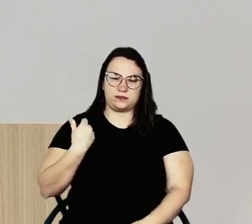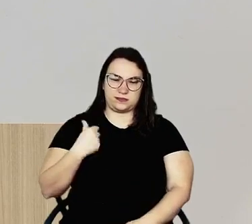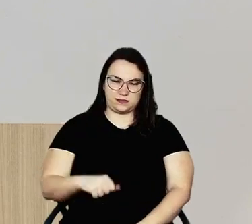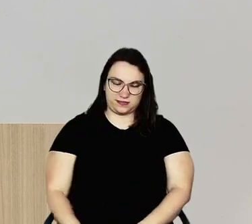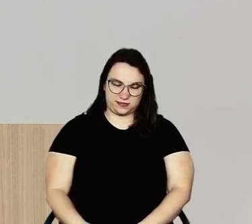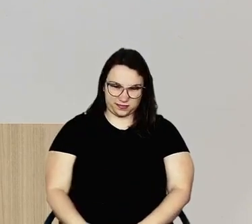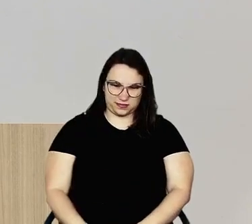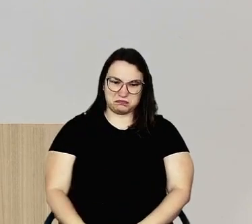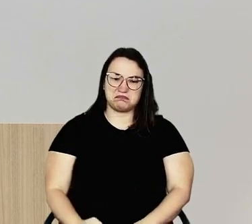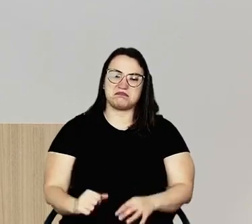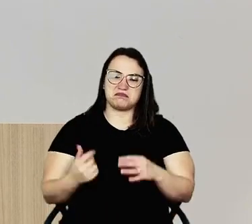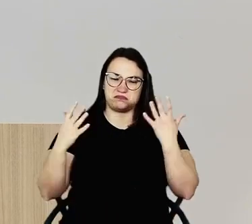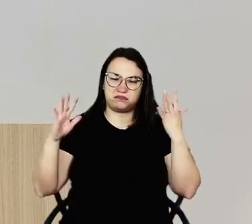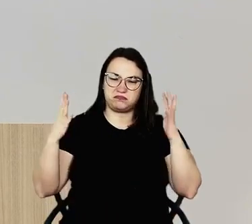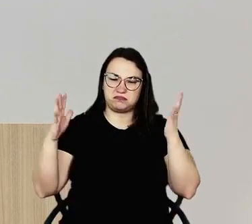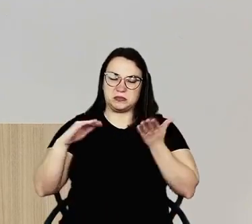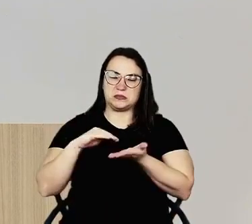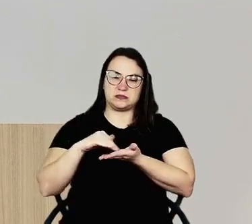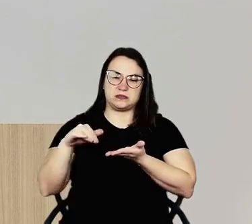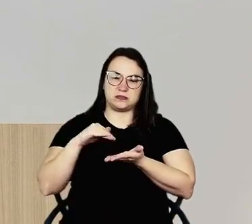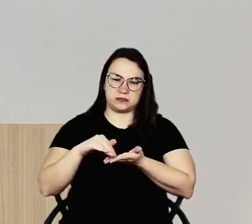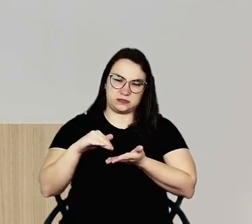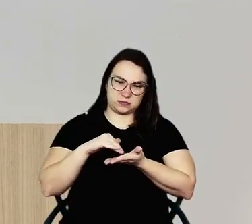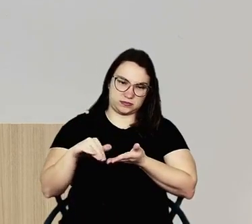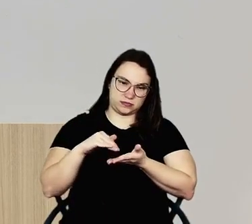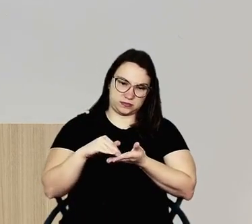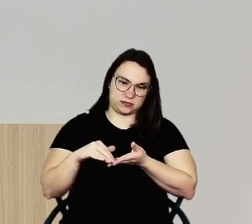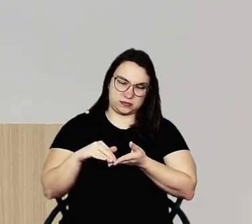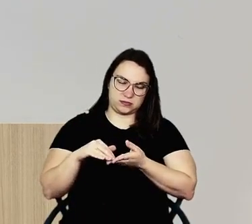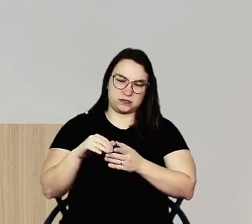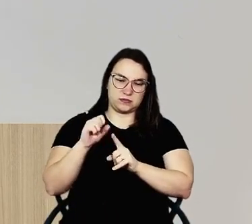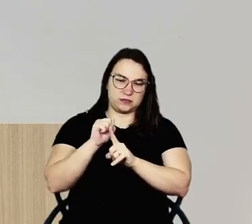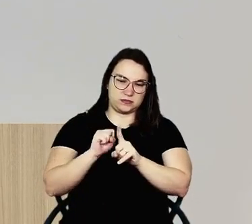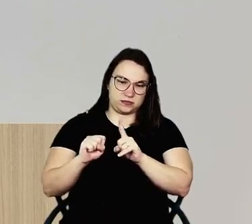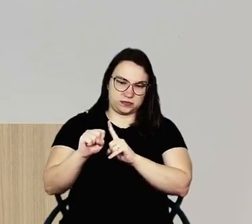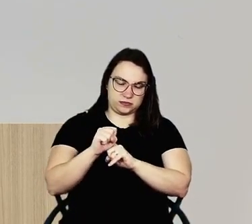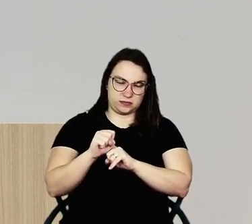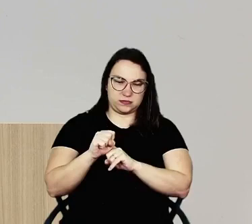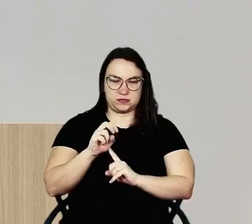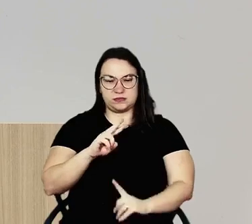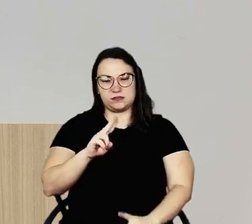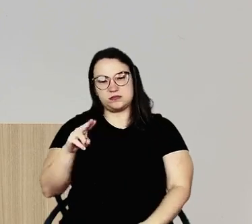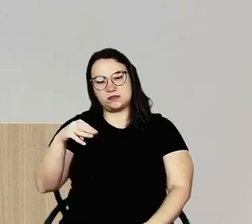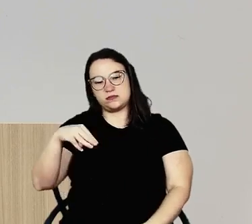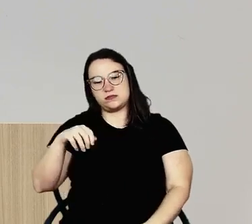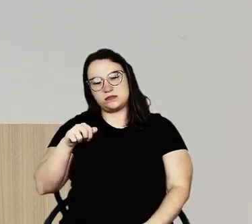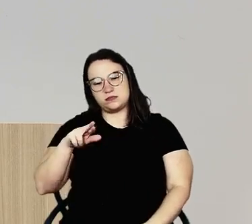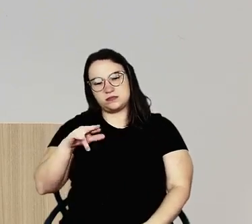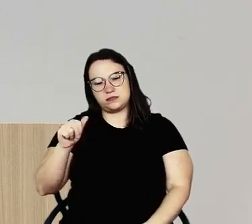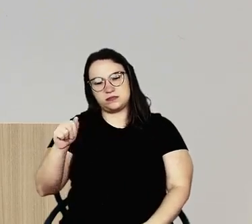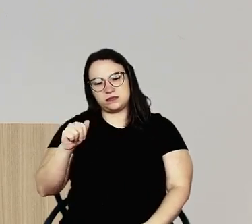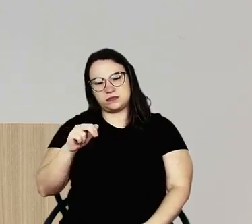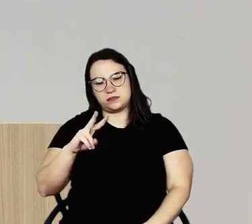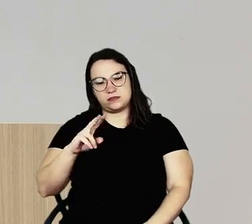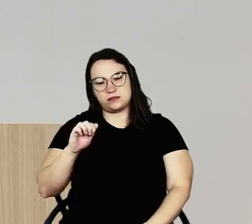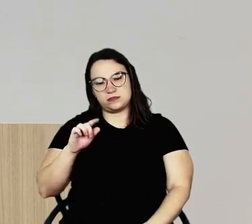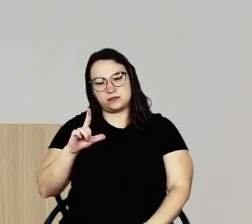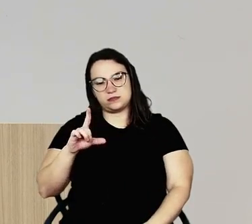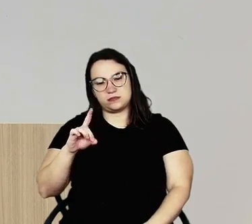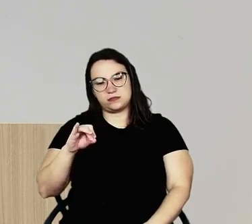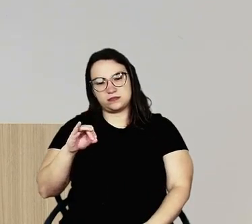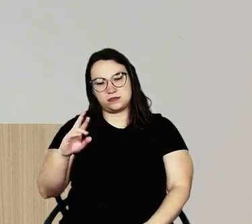parabenizar a secretaria da assistência social em nome lá da Maria Valdir em nome da da